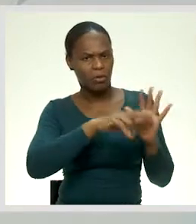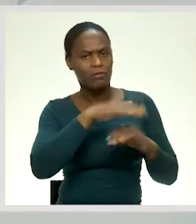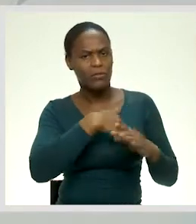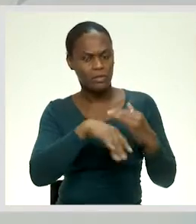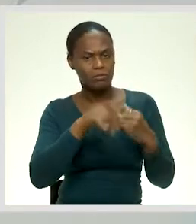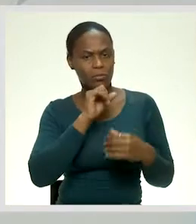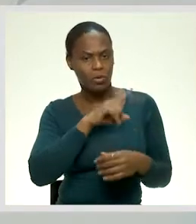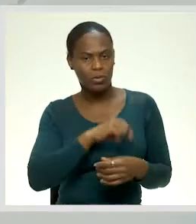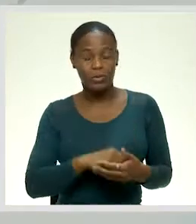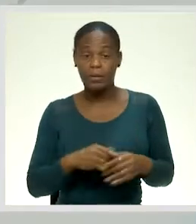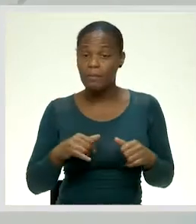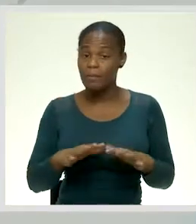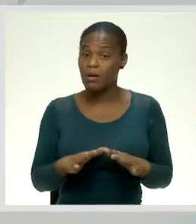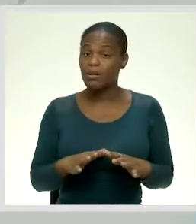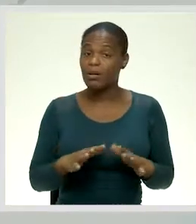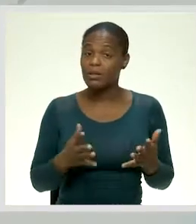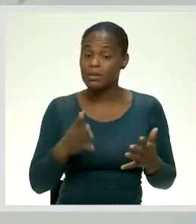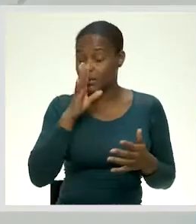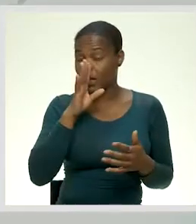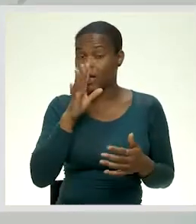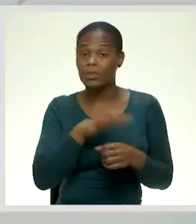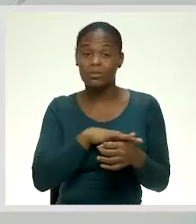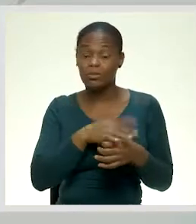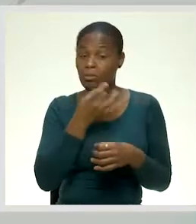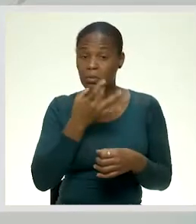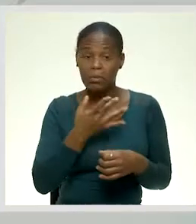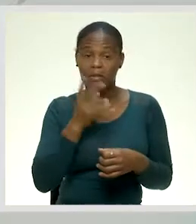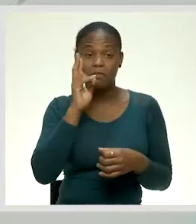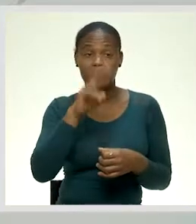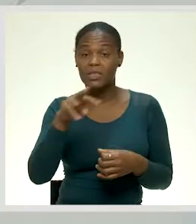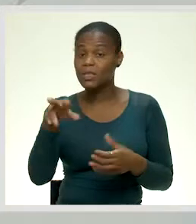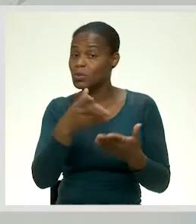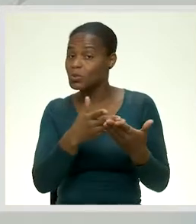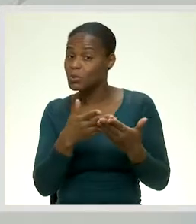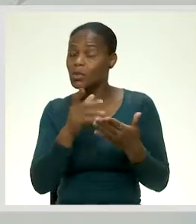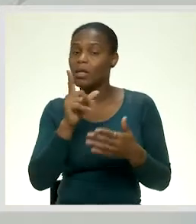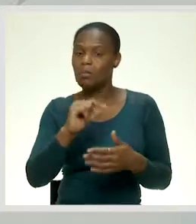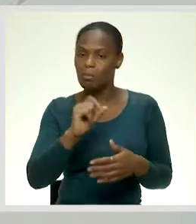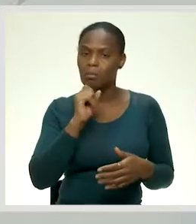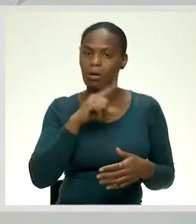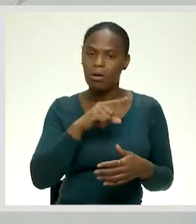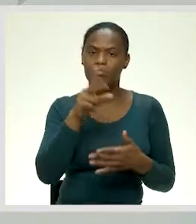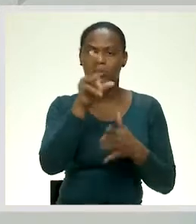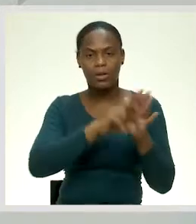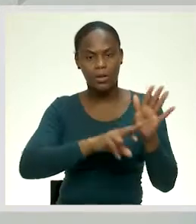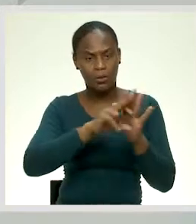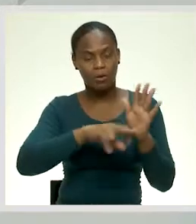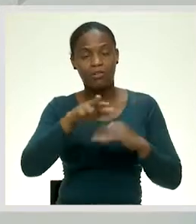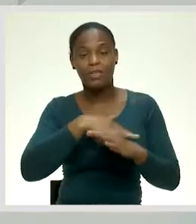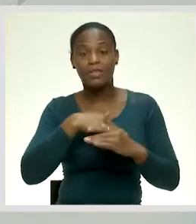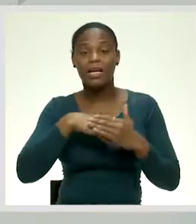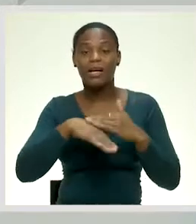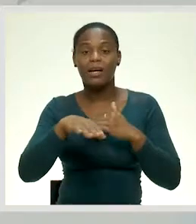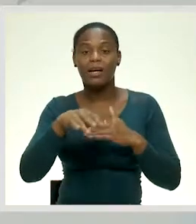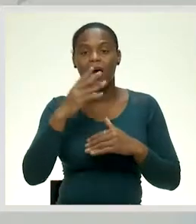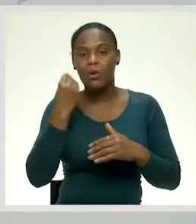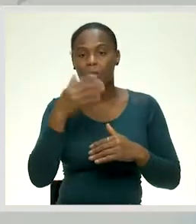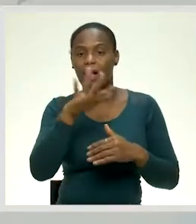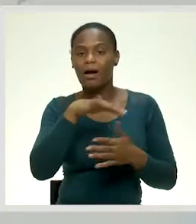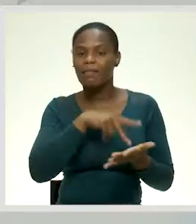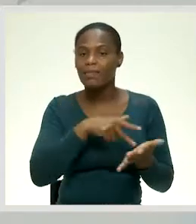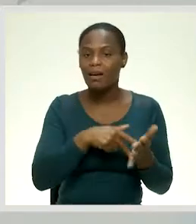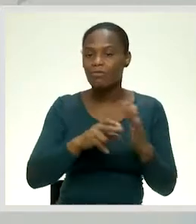Mas se a situação permitir, vamos a uma visita de estudo, também podemos fazer relatórios. Os alunos que são da área técnica, que vão ao